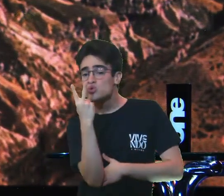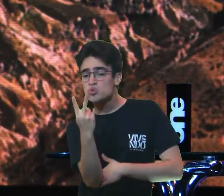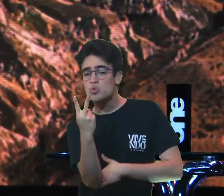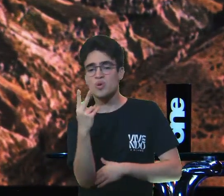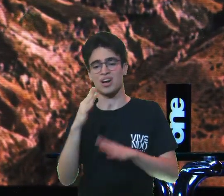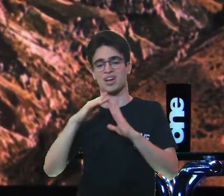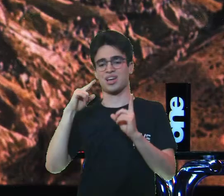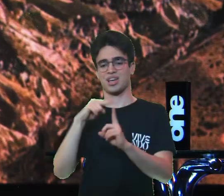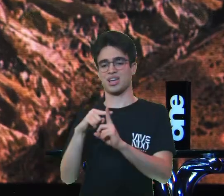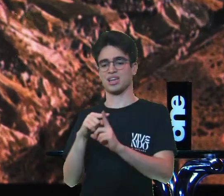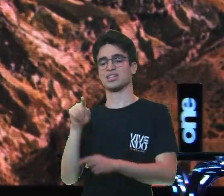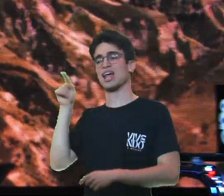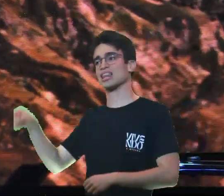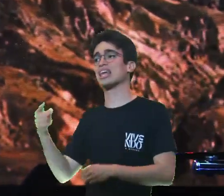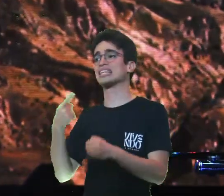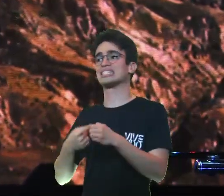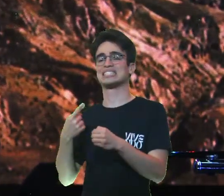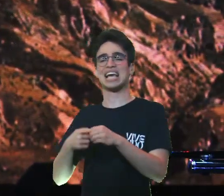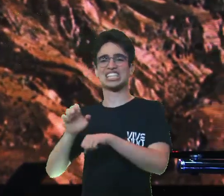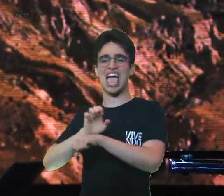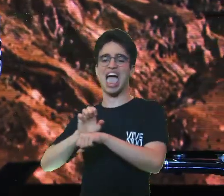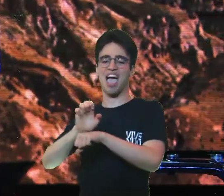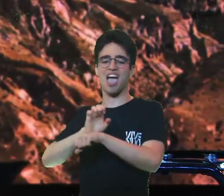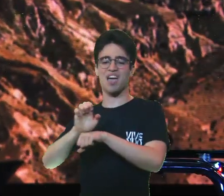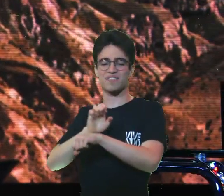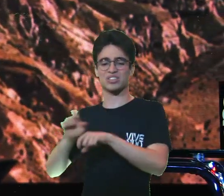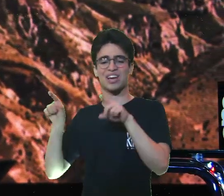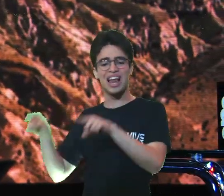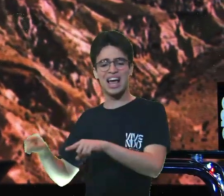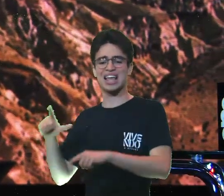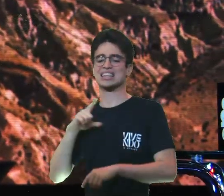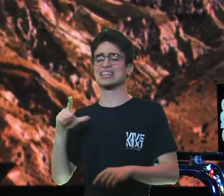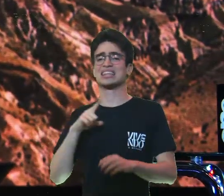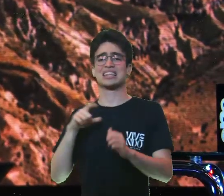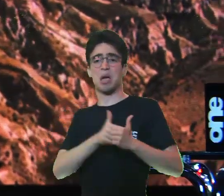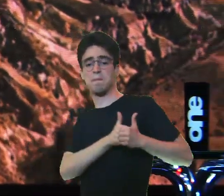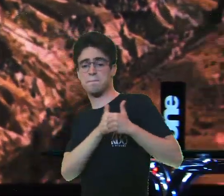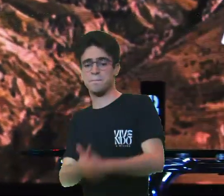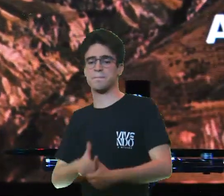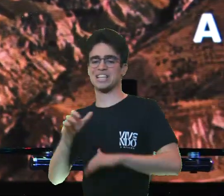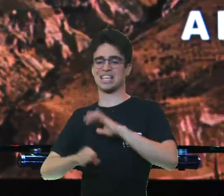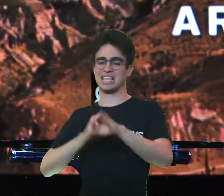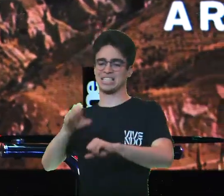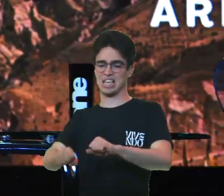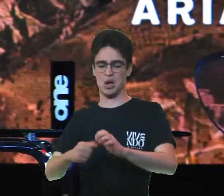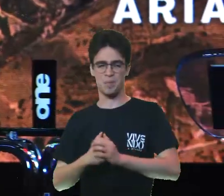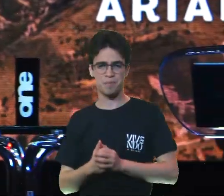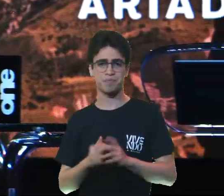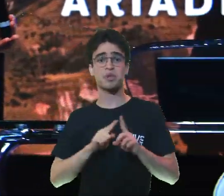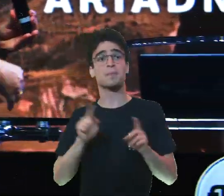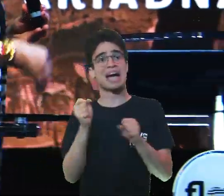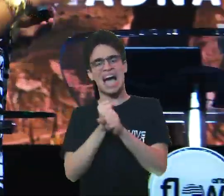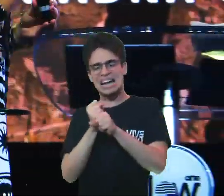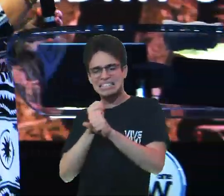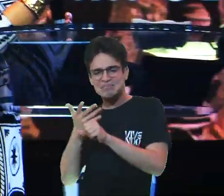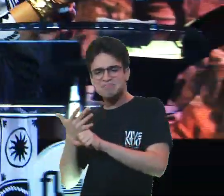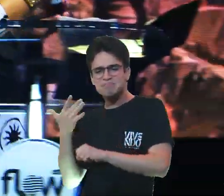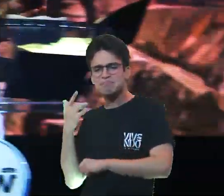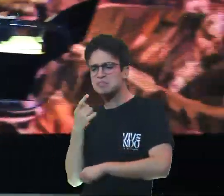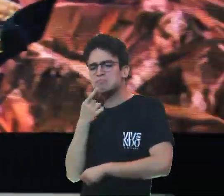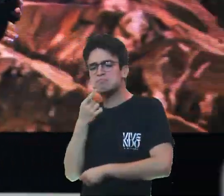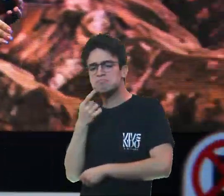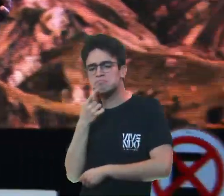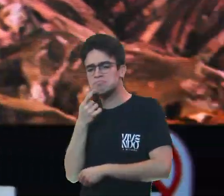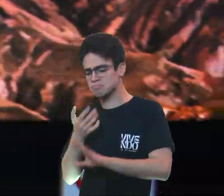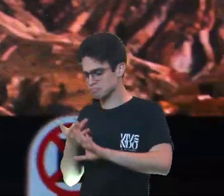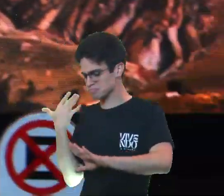apenas na cidade de Éfeso que sofrem perseguição. Mas há alguns anos atrás, não distante de nós, já